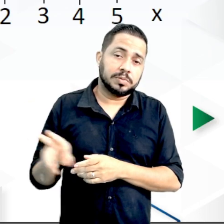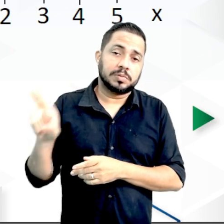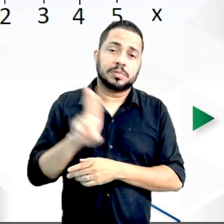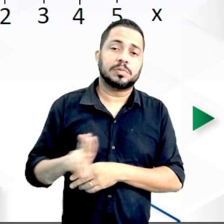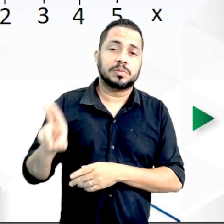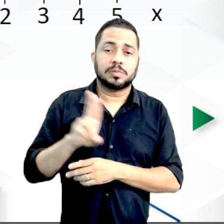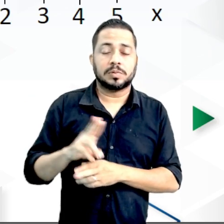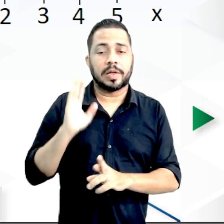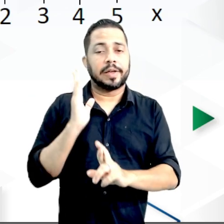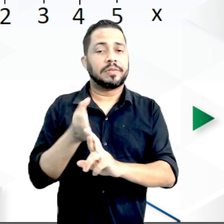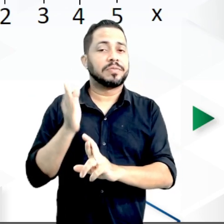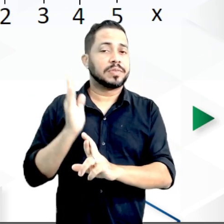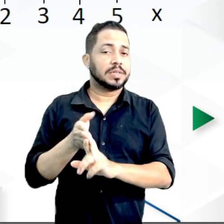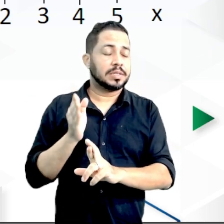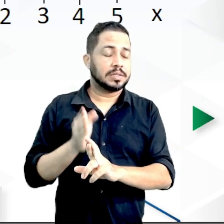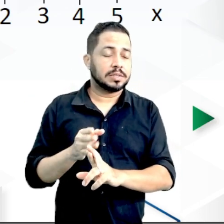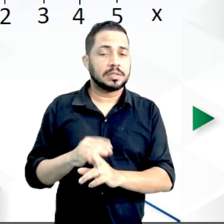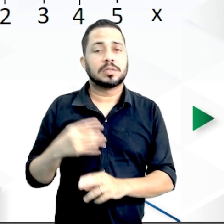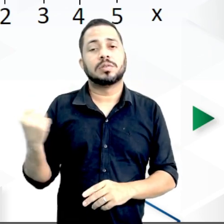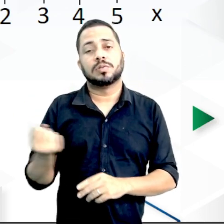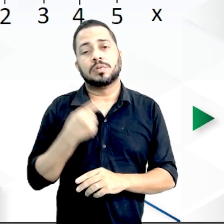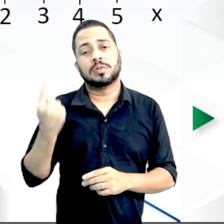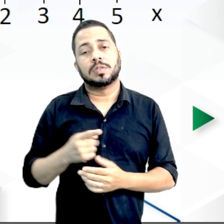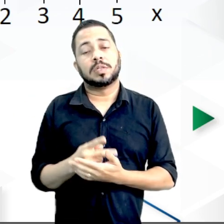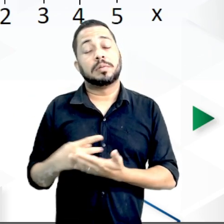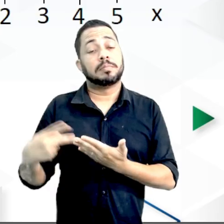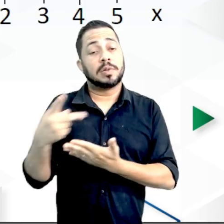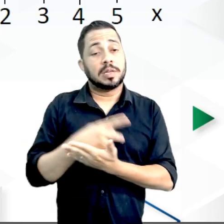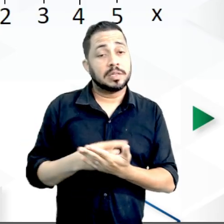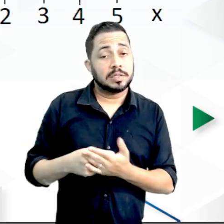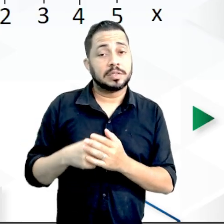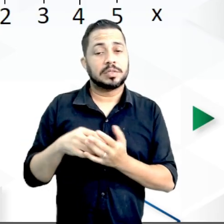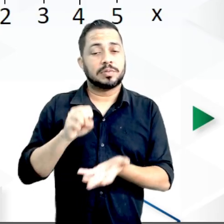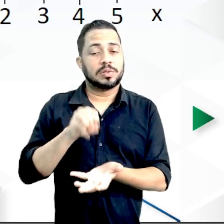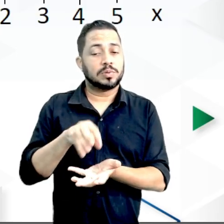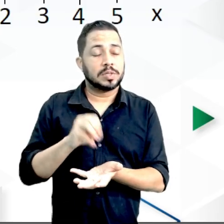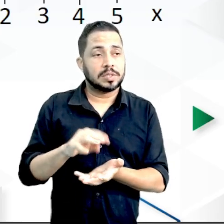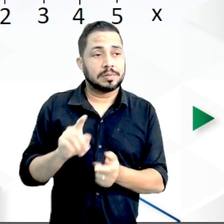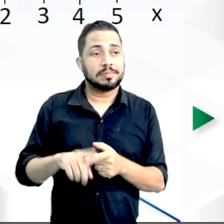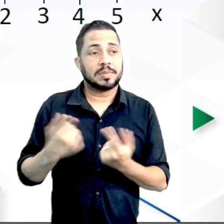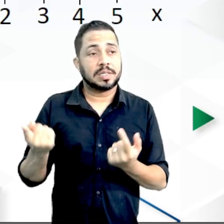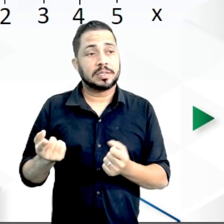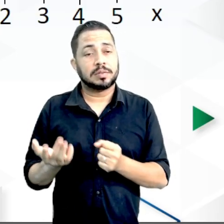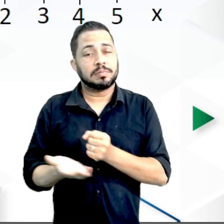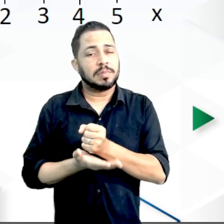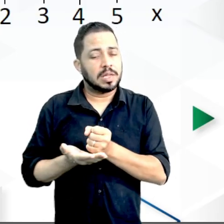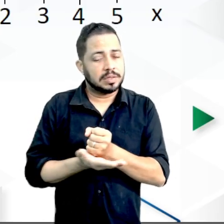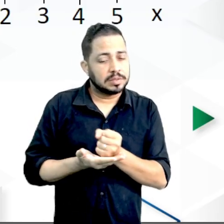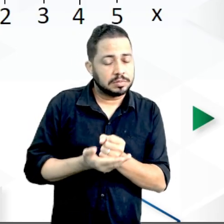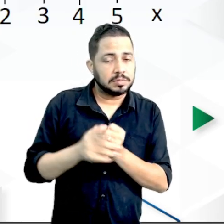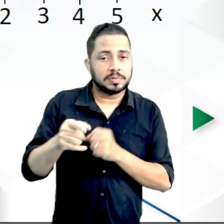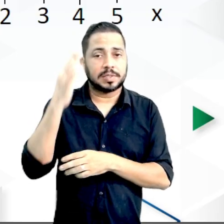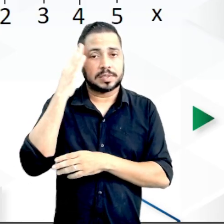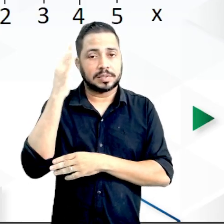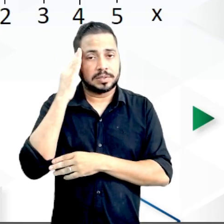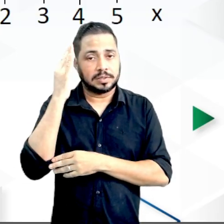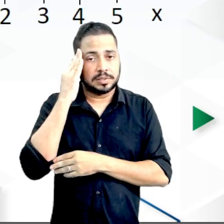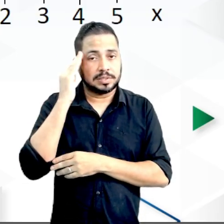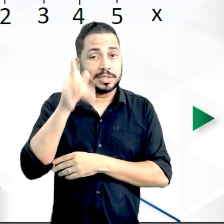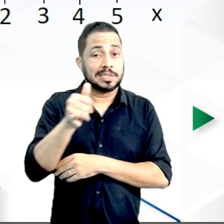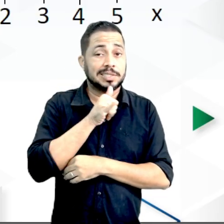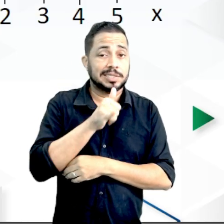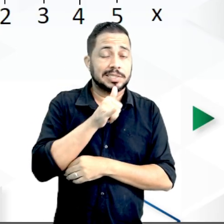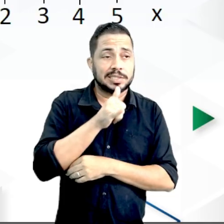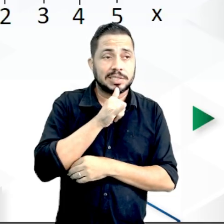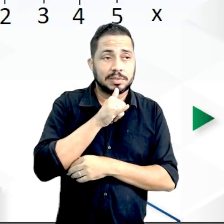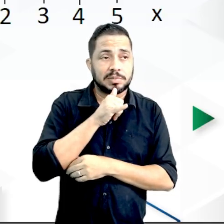como referência a nossa imagem do Educapé, mas não esquece que o conceito básico para você entender esse exemplo